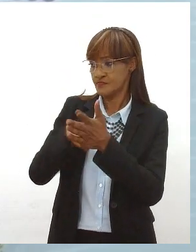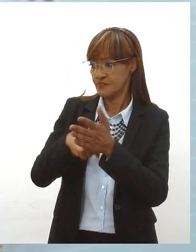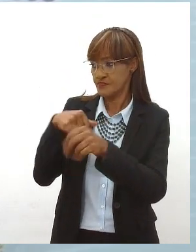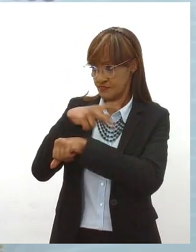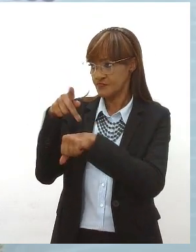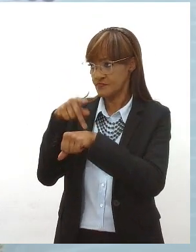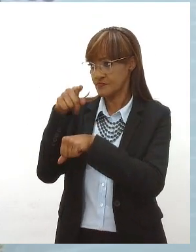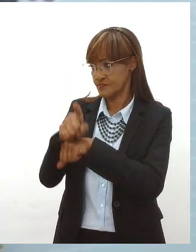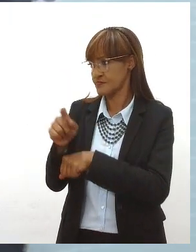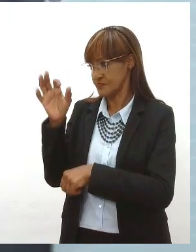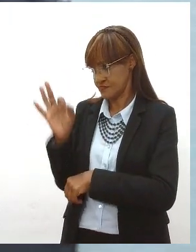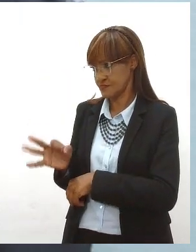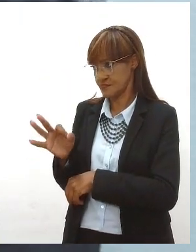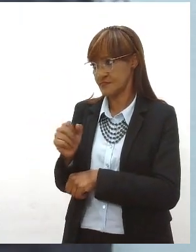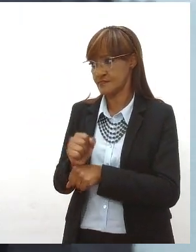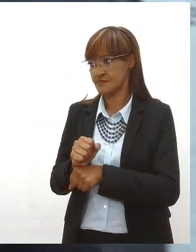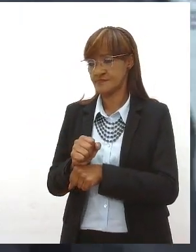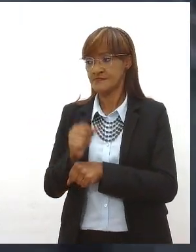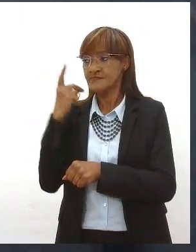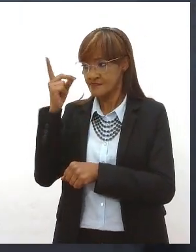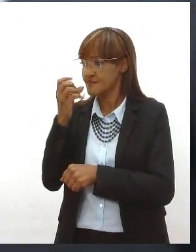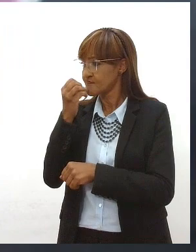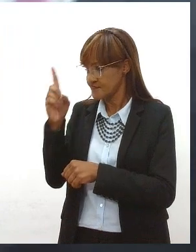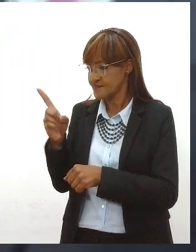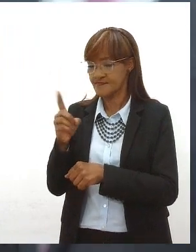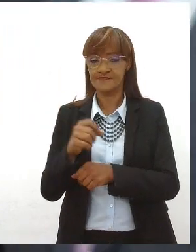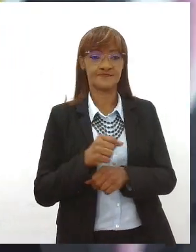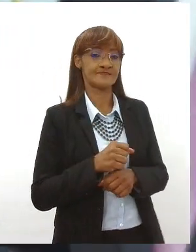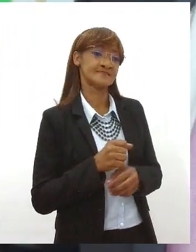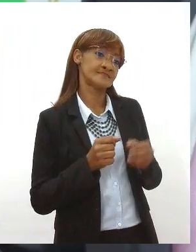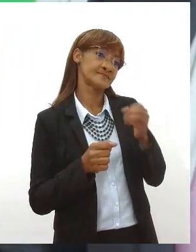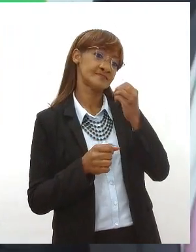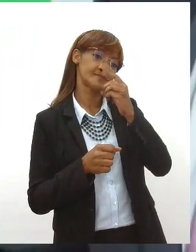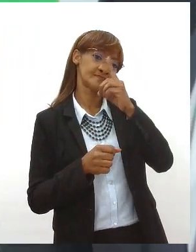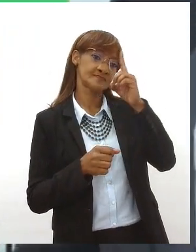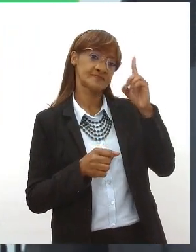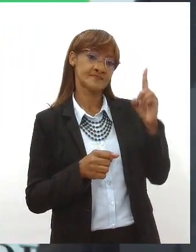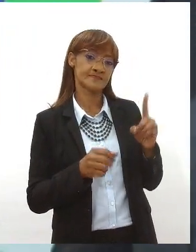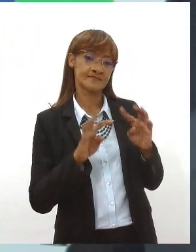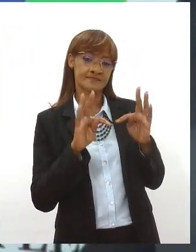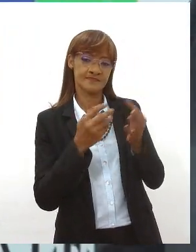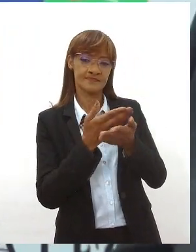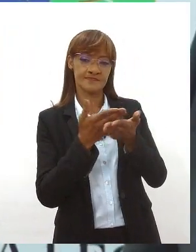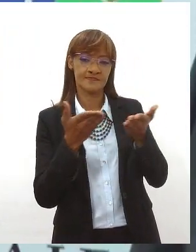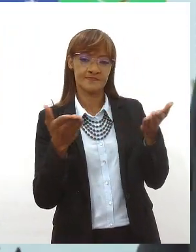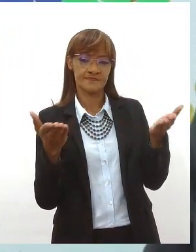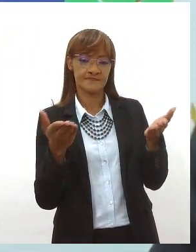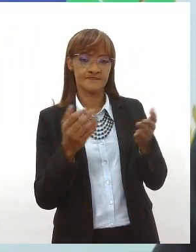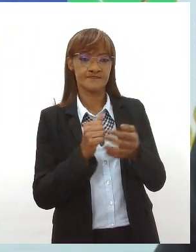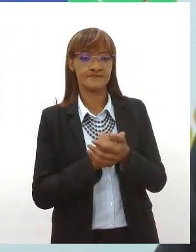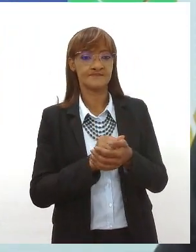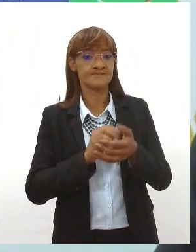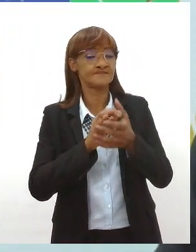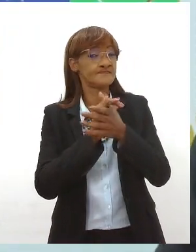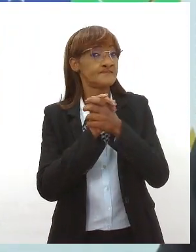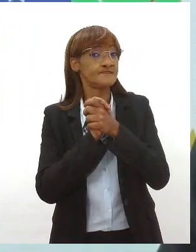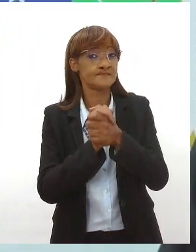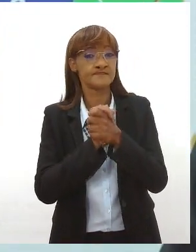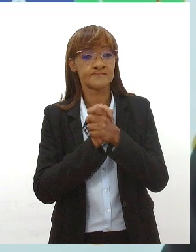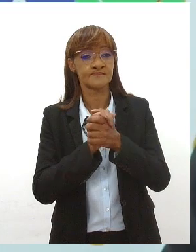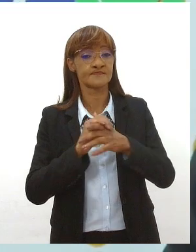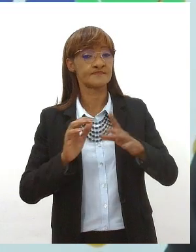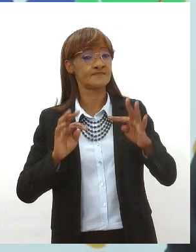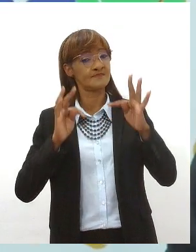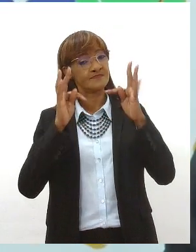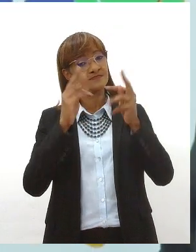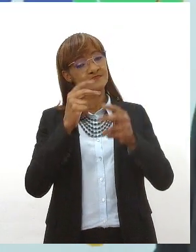né, deputada? Muito bom dia. Bom dia a todos. Quero aqui parabenizar todas as mulheres sergipanas, lagartenses e todas as